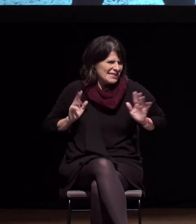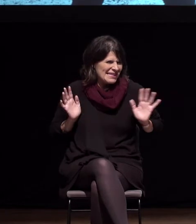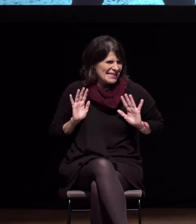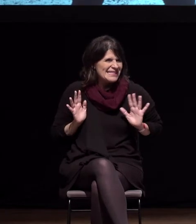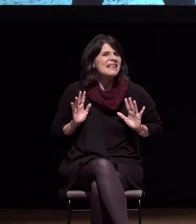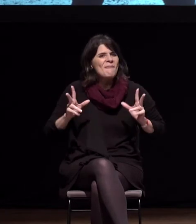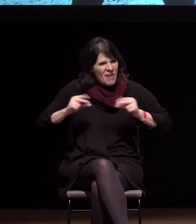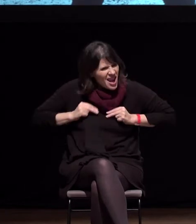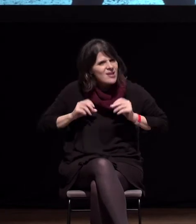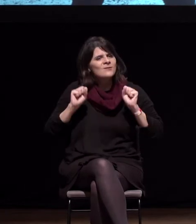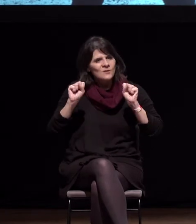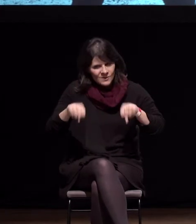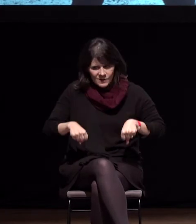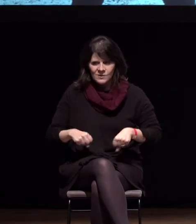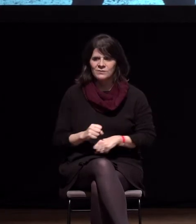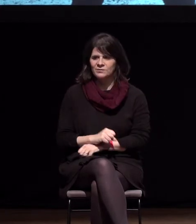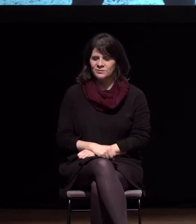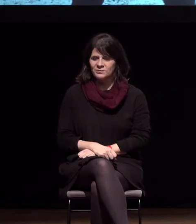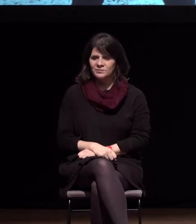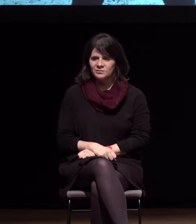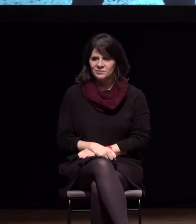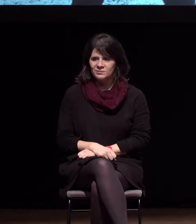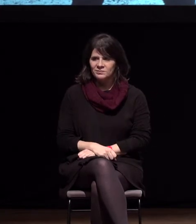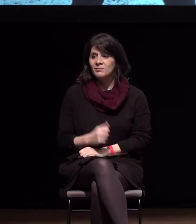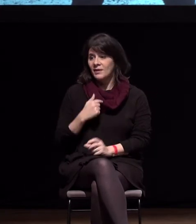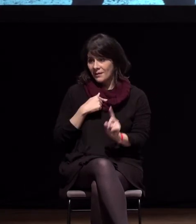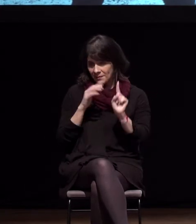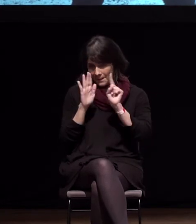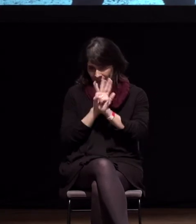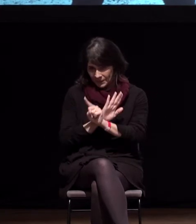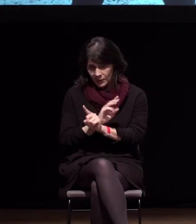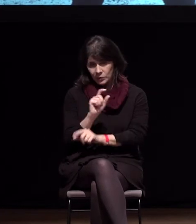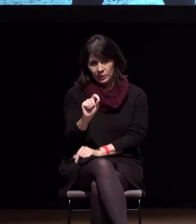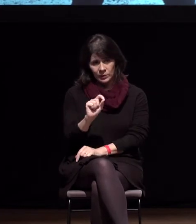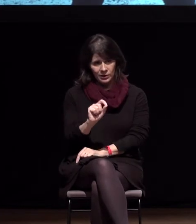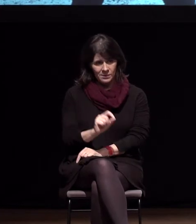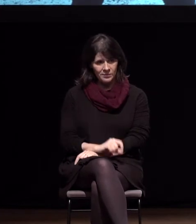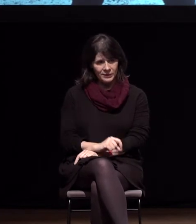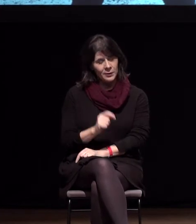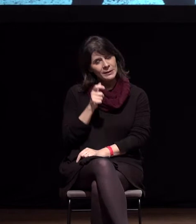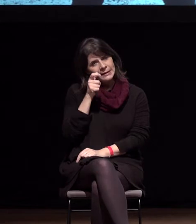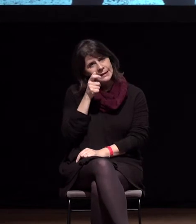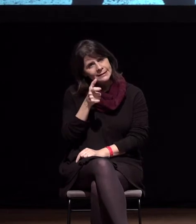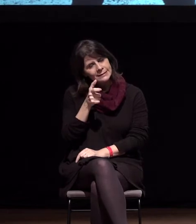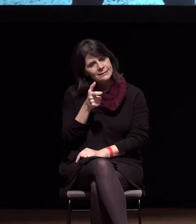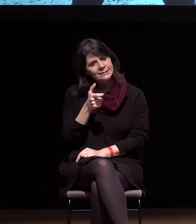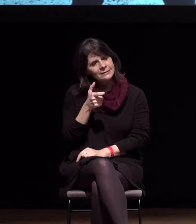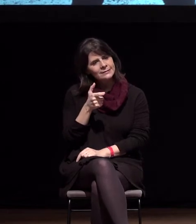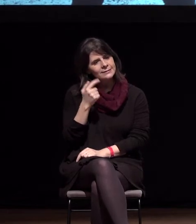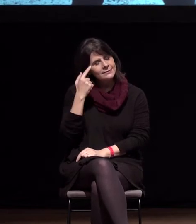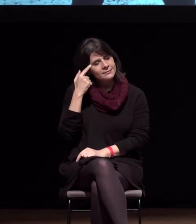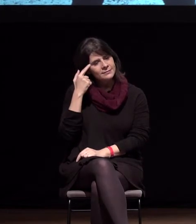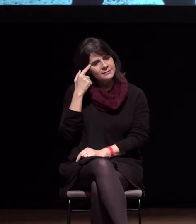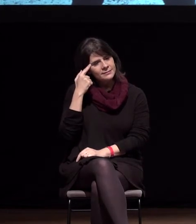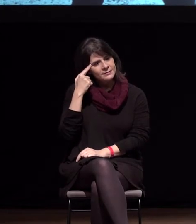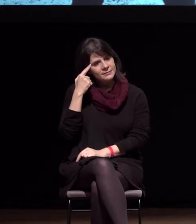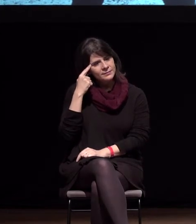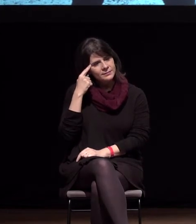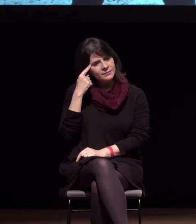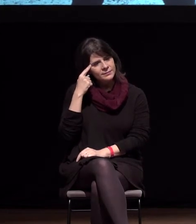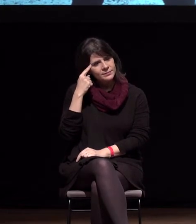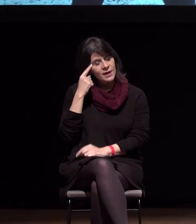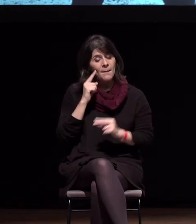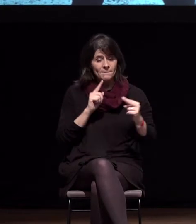A minha pergunta é sobre... eu achei interessante essa perspectiva que você